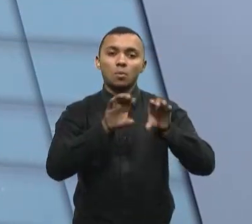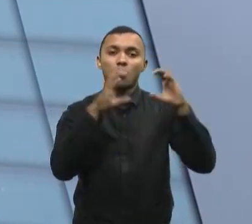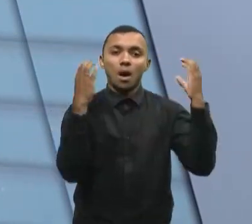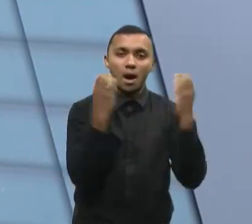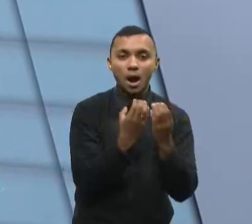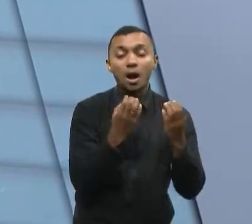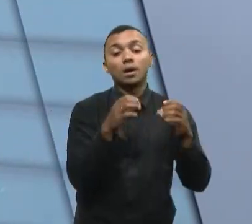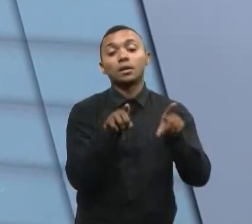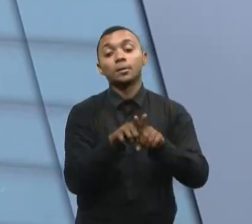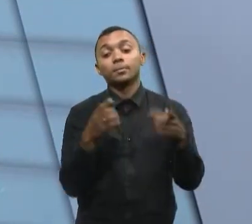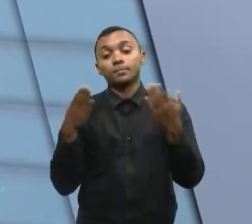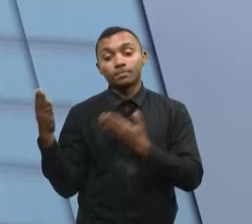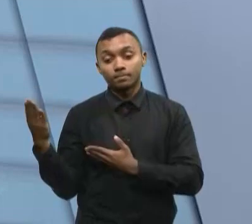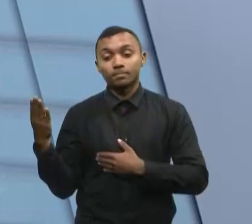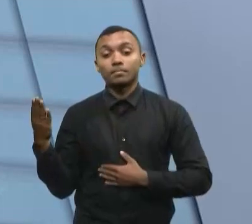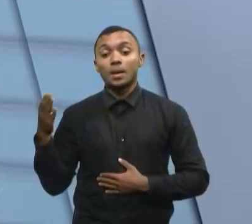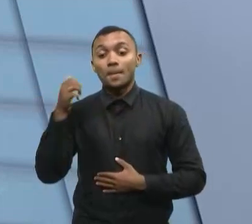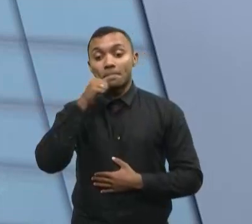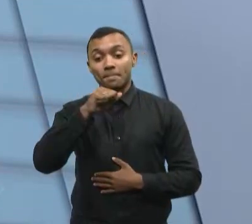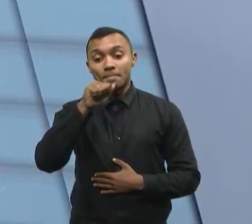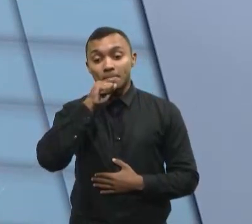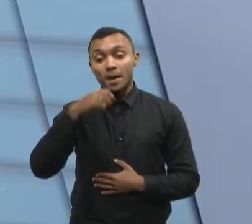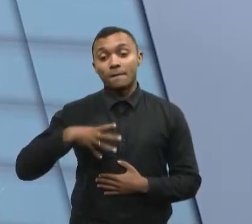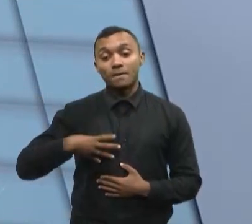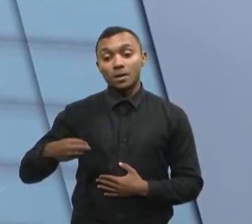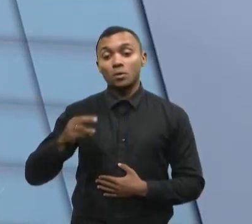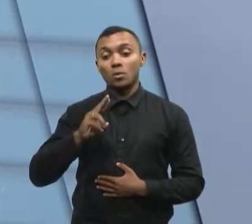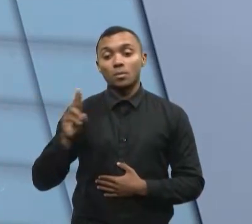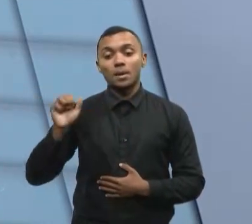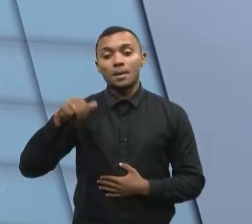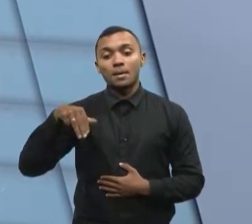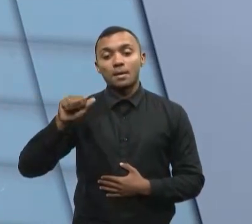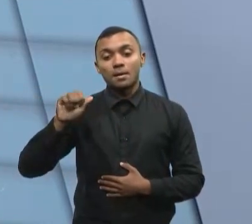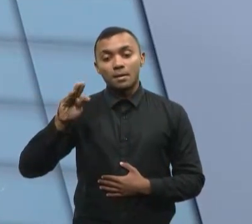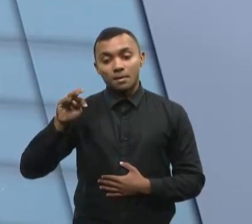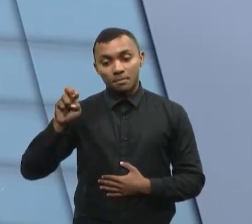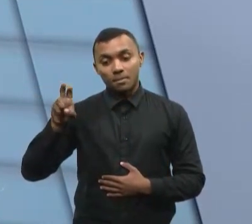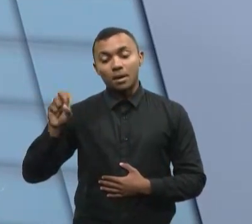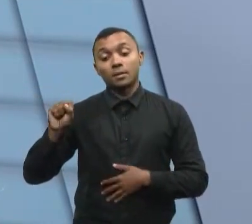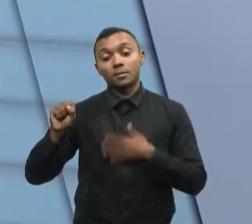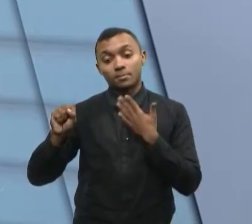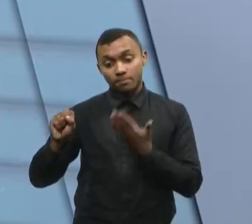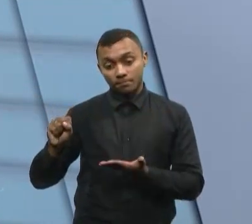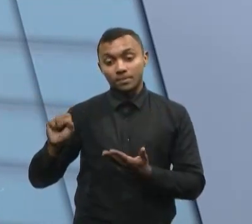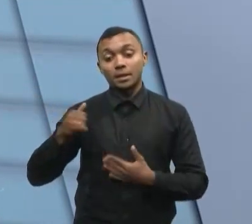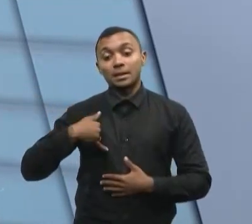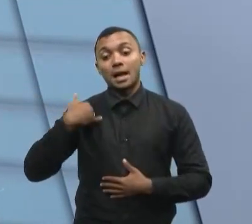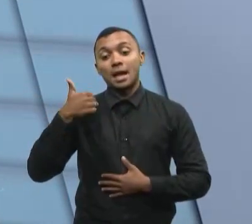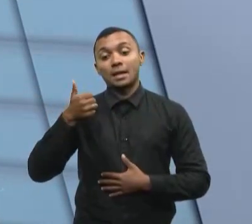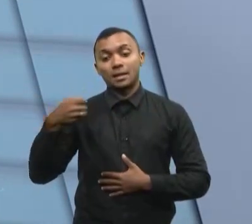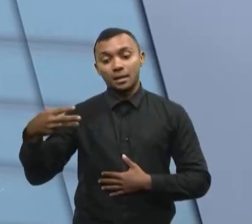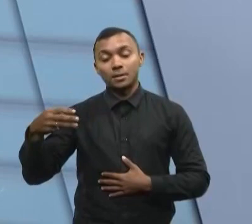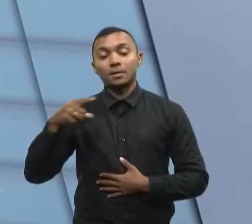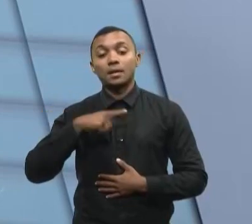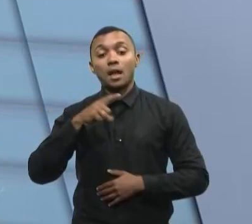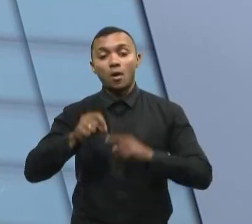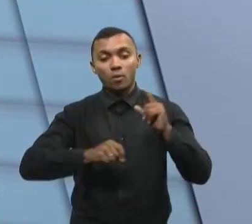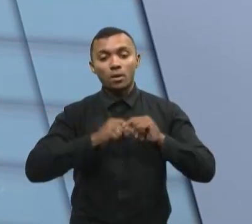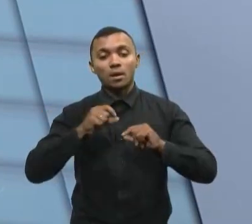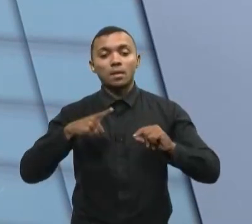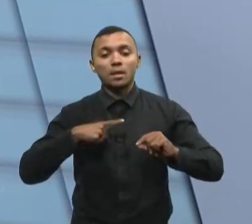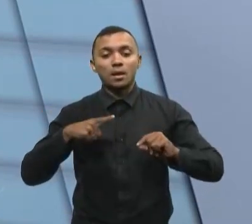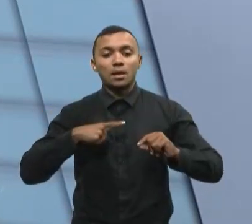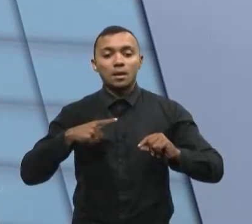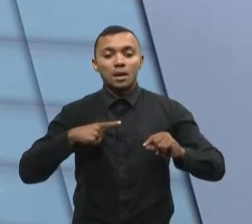ela é mãe do Matheus, que tem 13 anos e é um adolescente que tem o transtorno do espectro